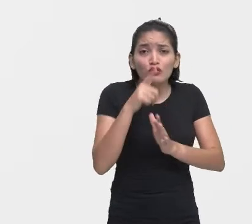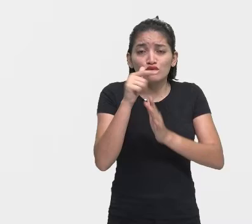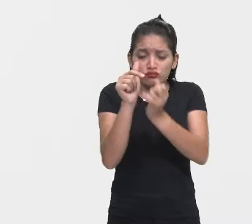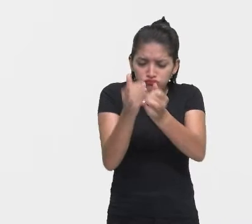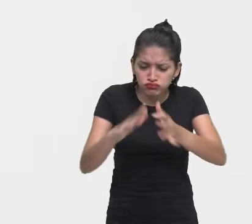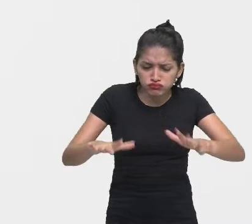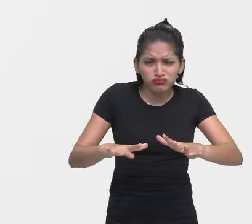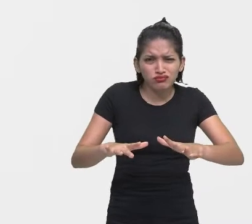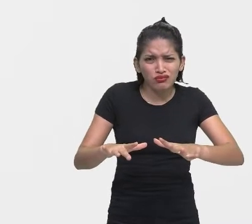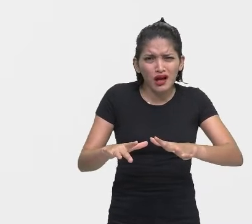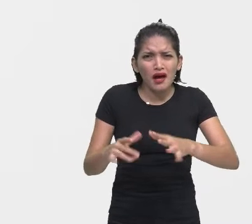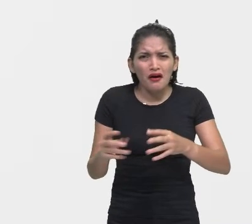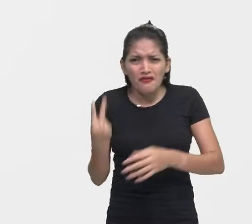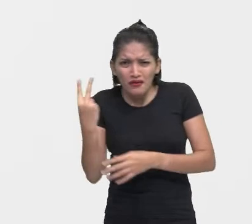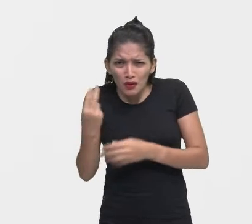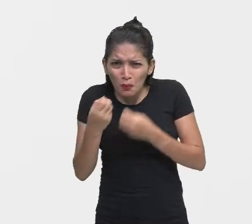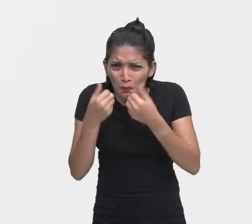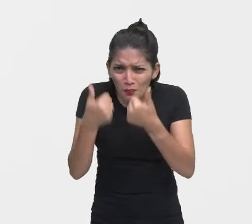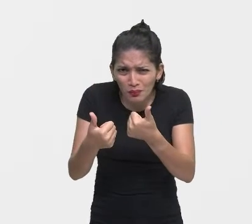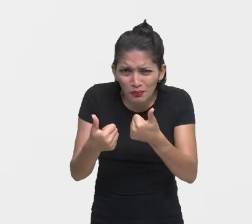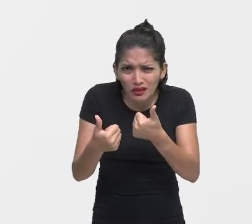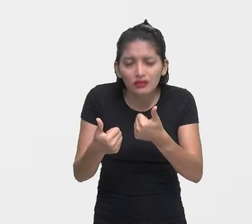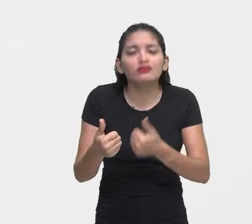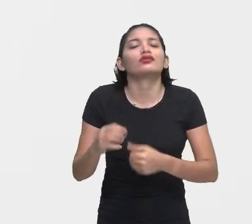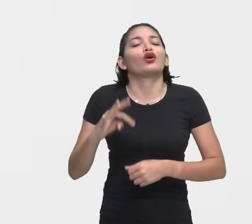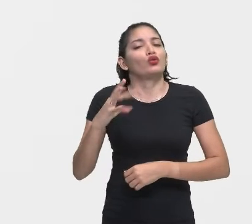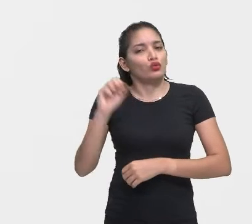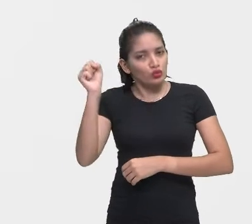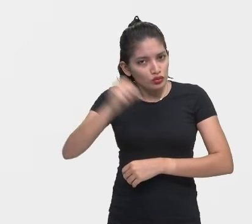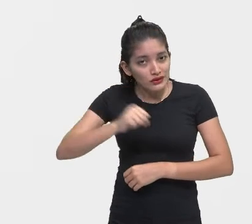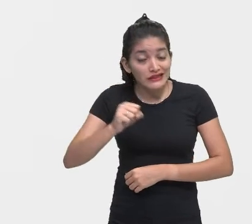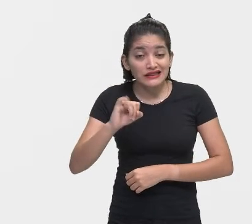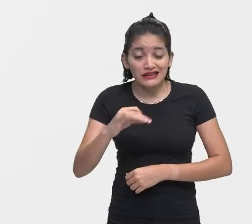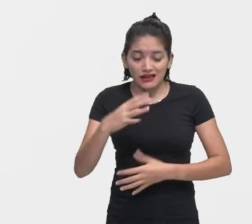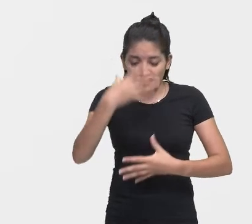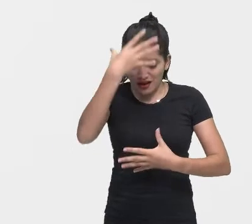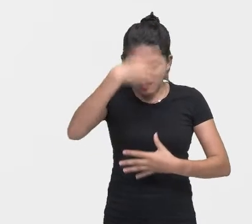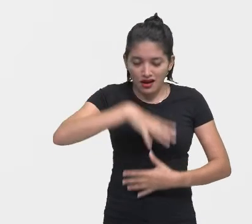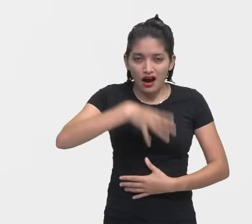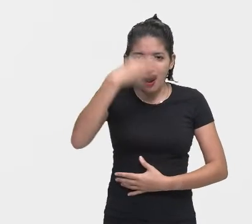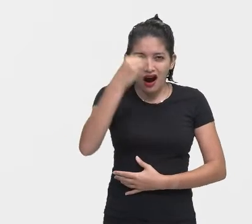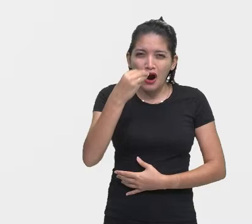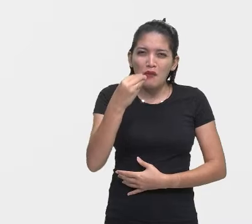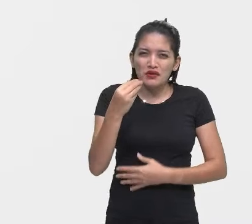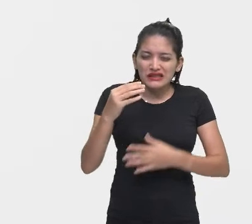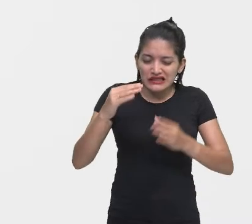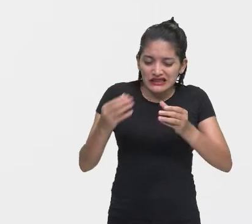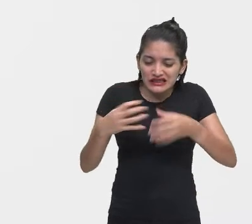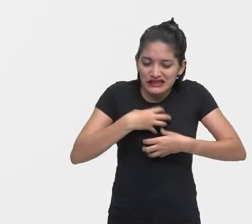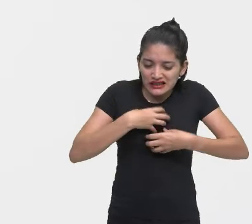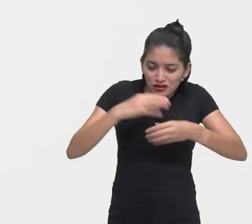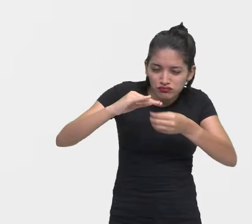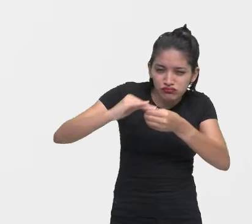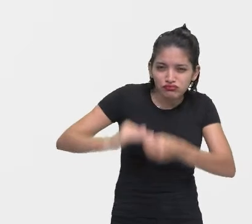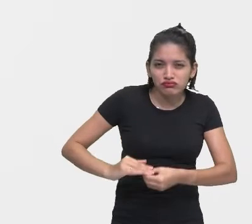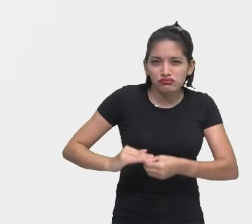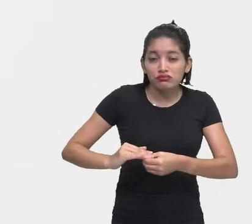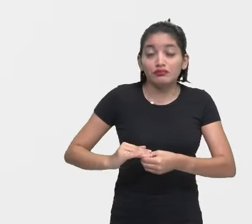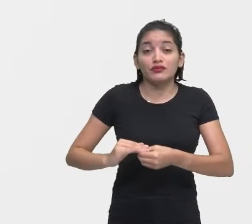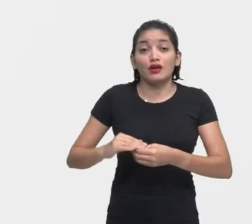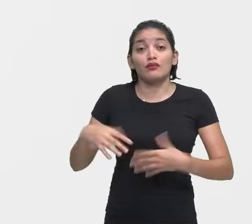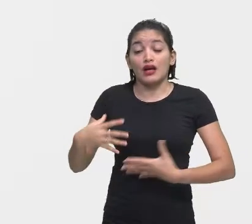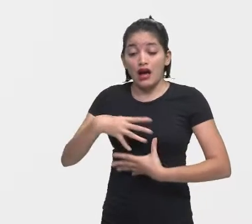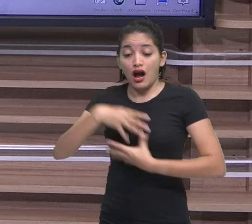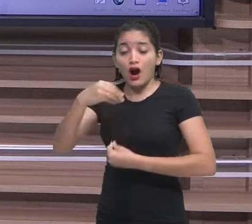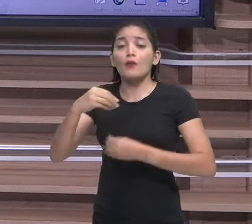a pena? Tudo vale a pena se a alma não é pequena. A alma aí, gente, simboliza,